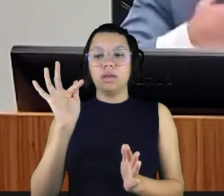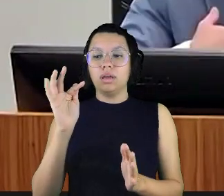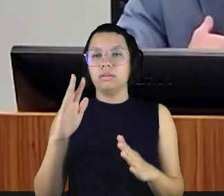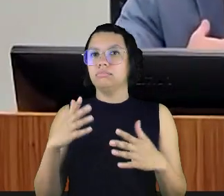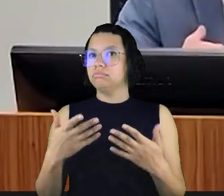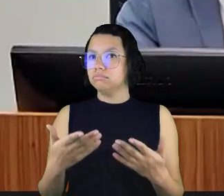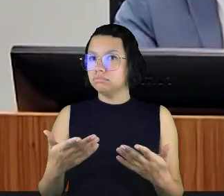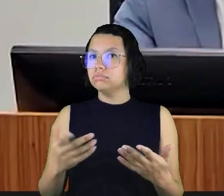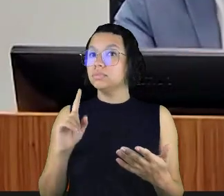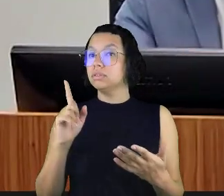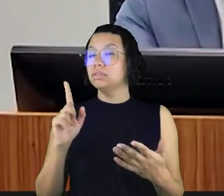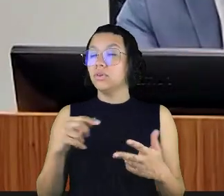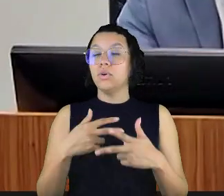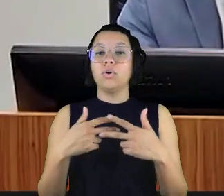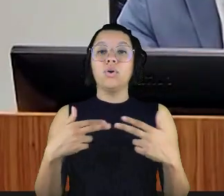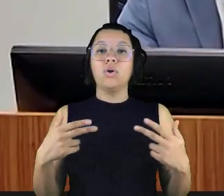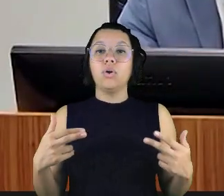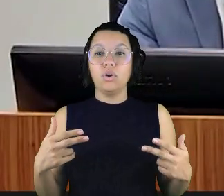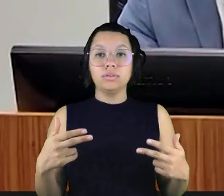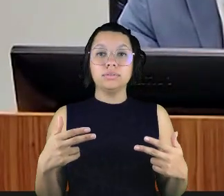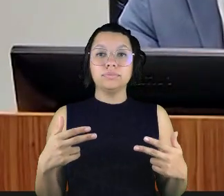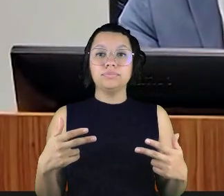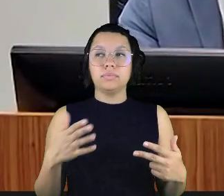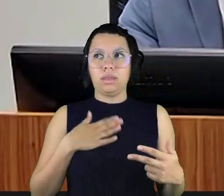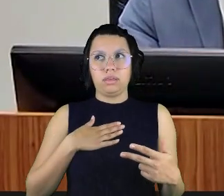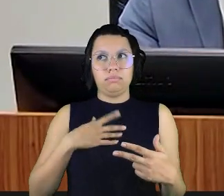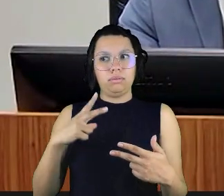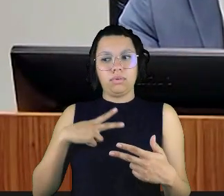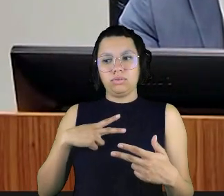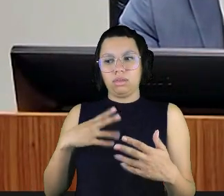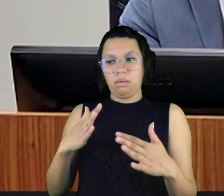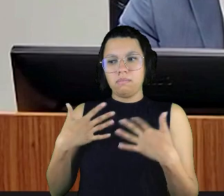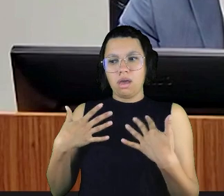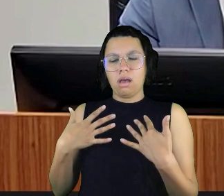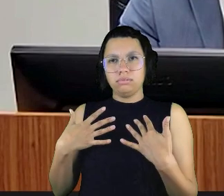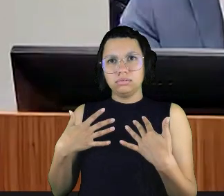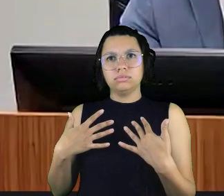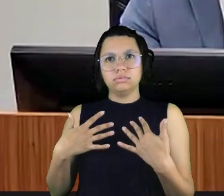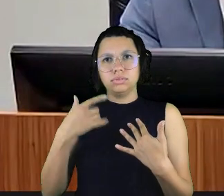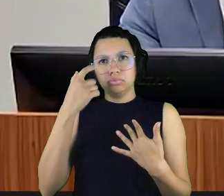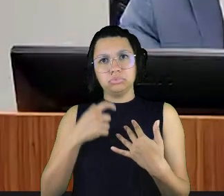a mim, particularmente, me assustam muito como juiz,